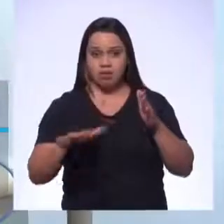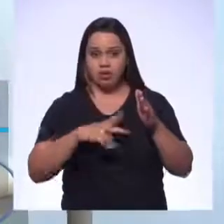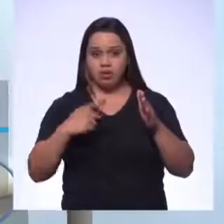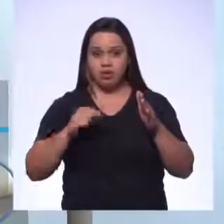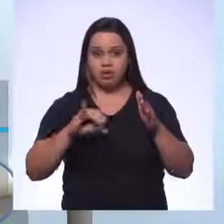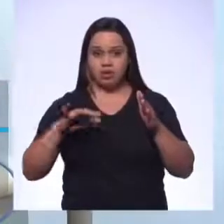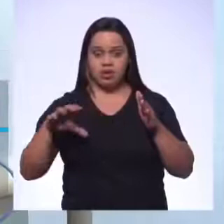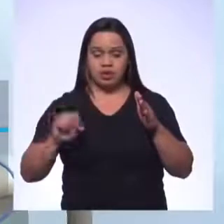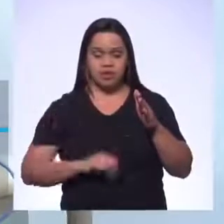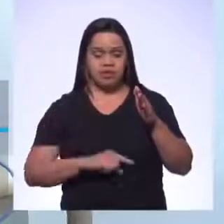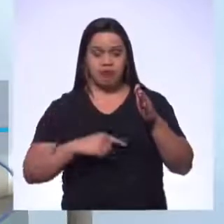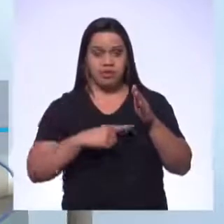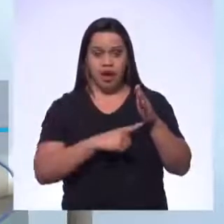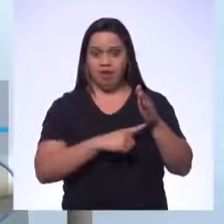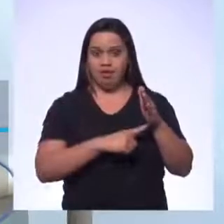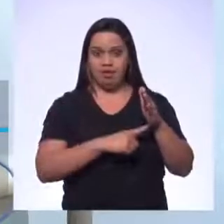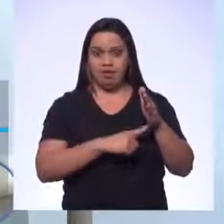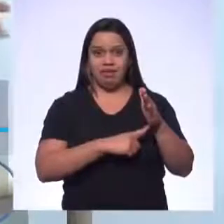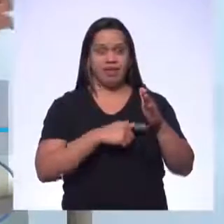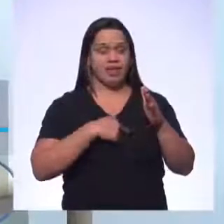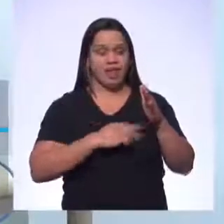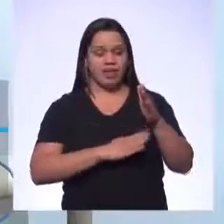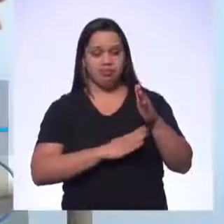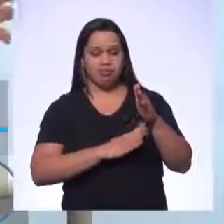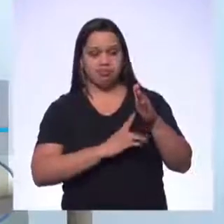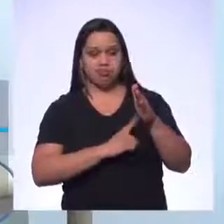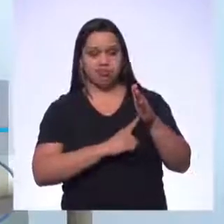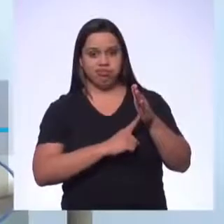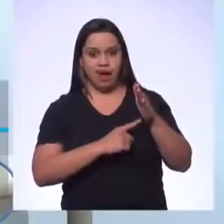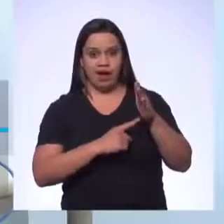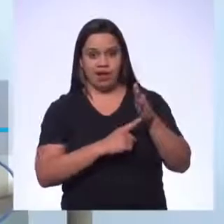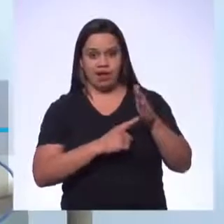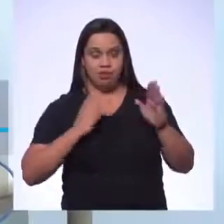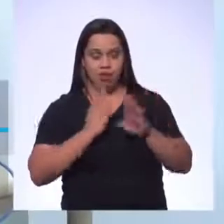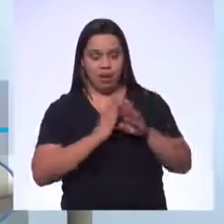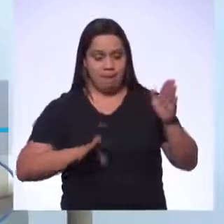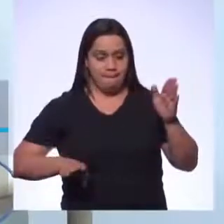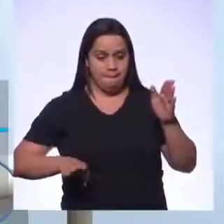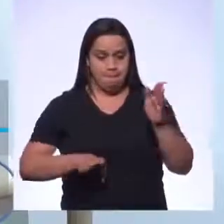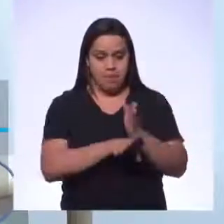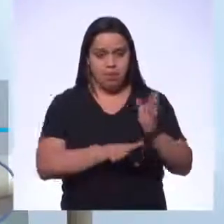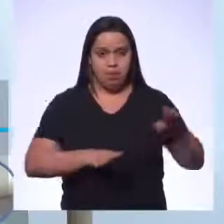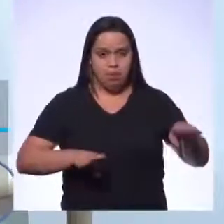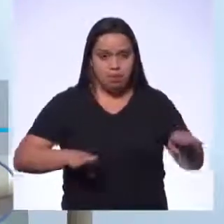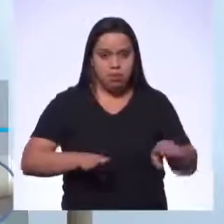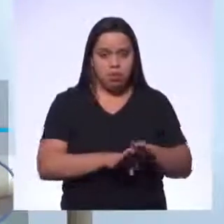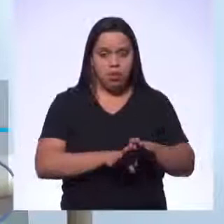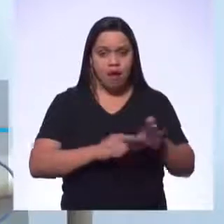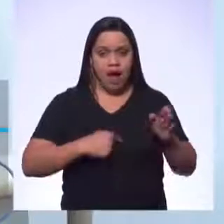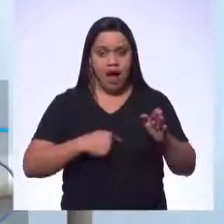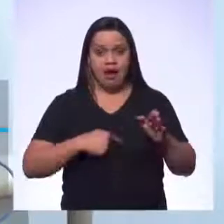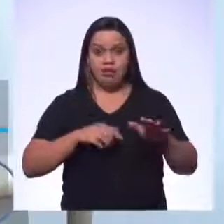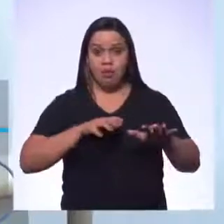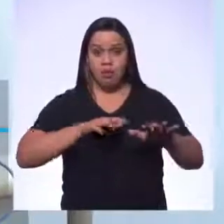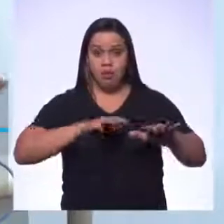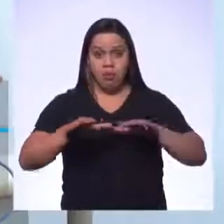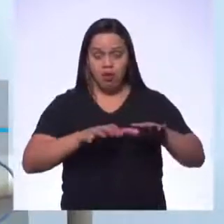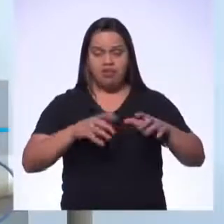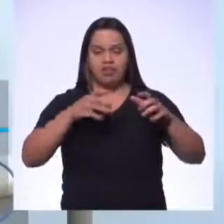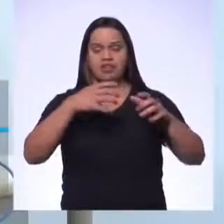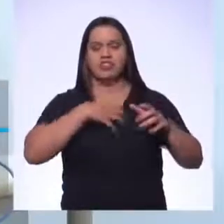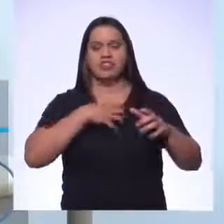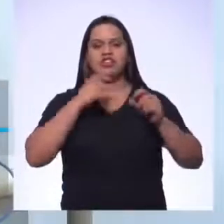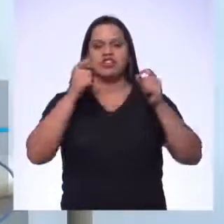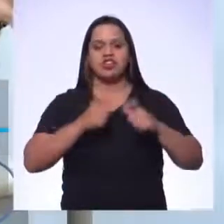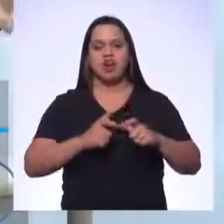e o epicentro ser lá no Chile. Né, a gente está até conversando, né? Vira e mexe, né, constantemente tem tremor de terra no Chile. É isso que